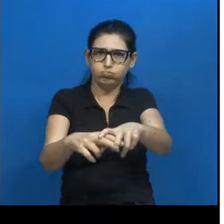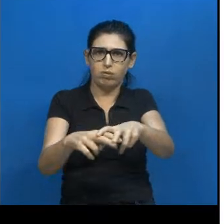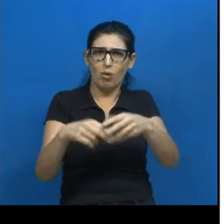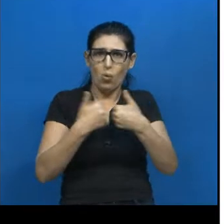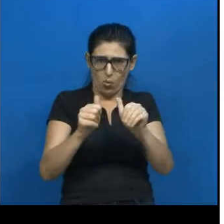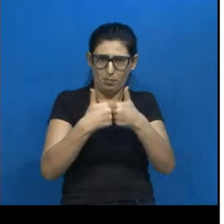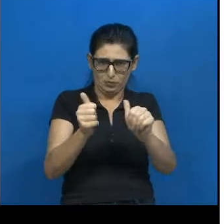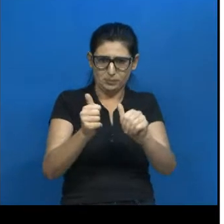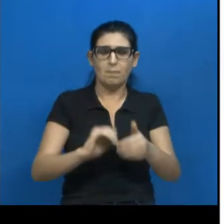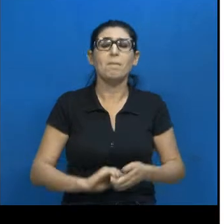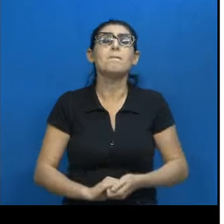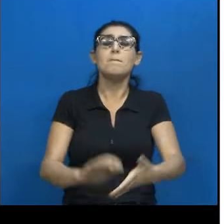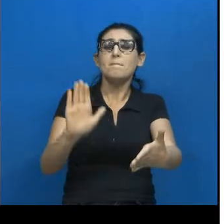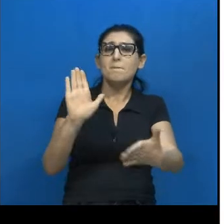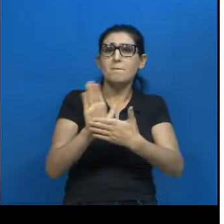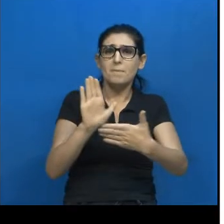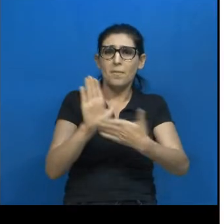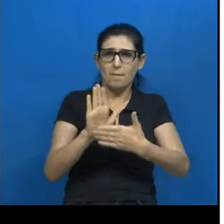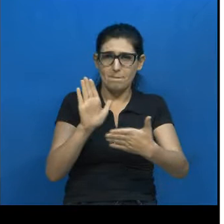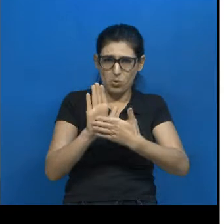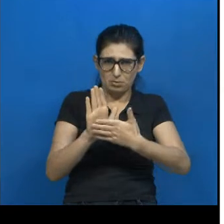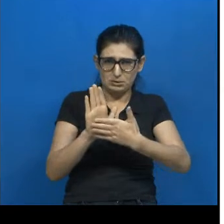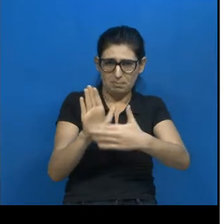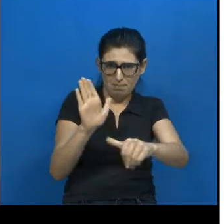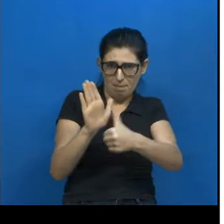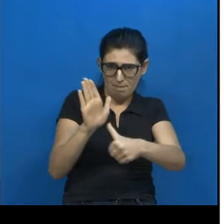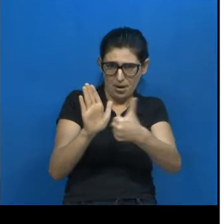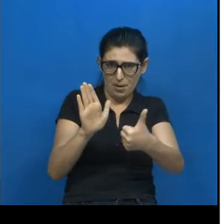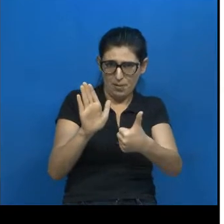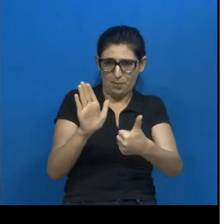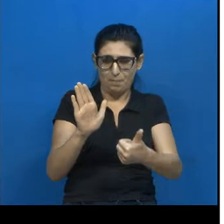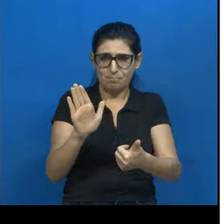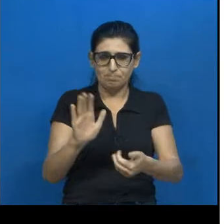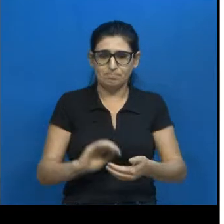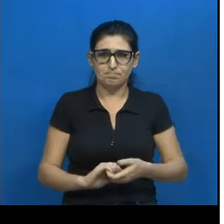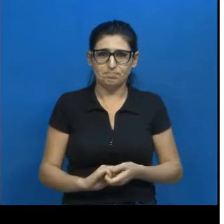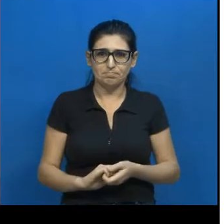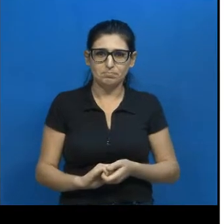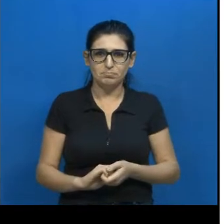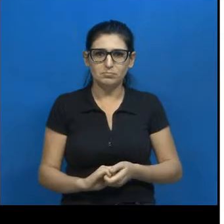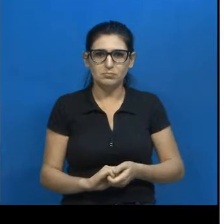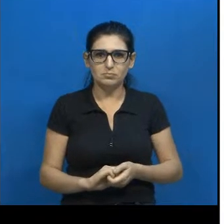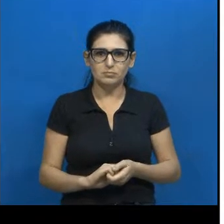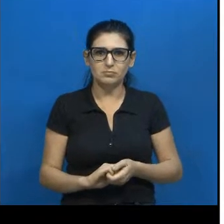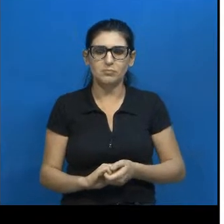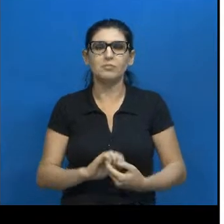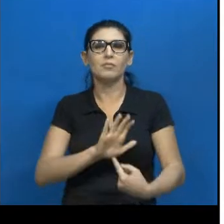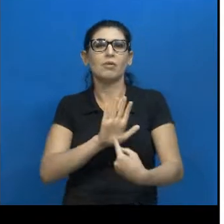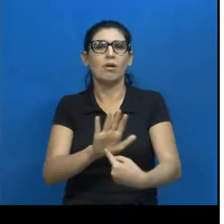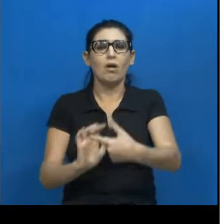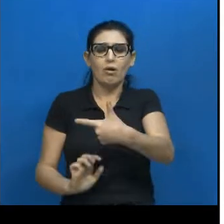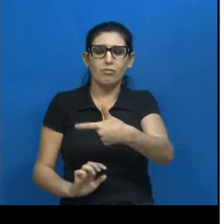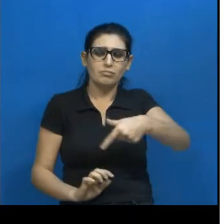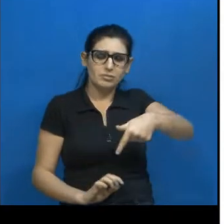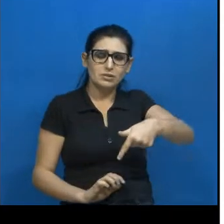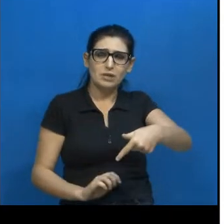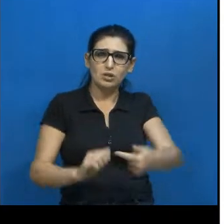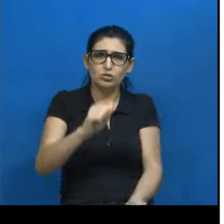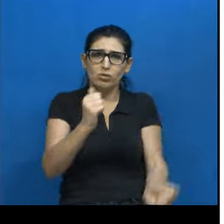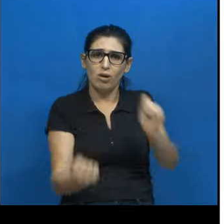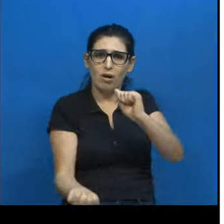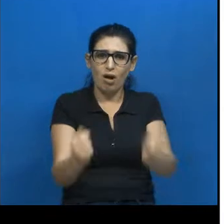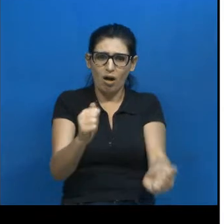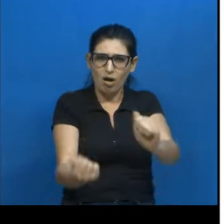Essa proposta da primeira parte, aqui o que a gente demonstra? A gente está trabalhando com 27 carros e